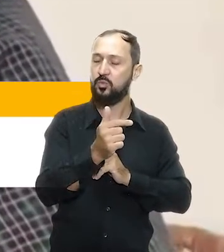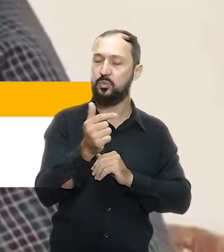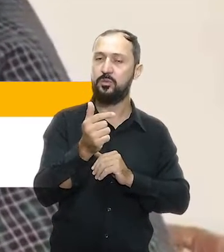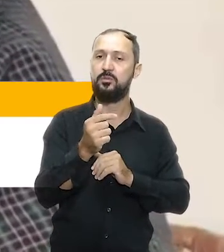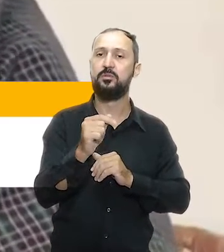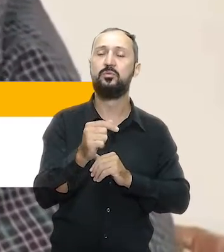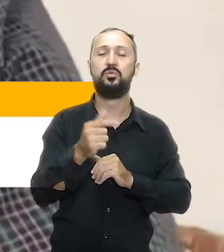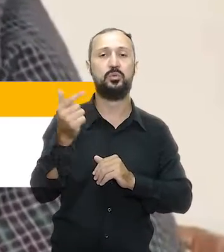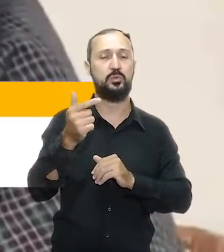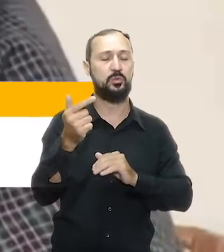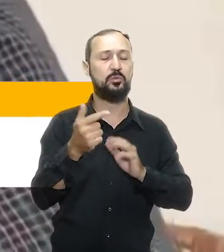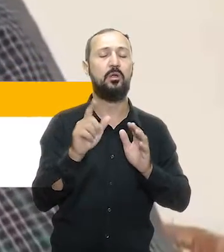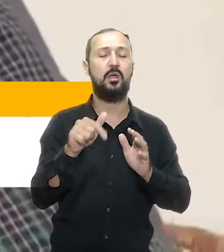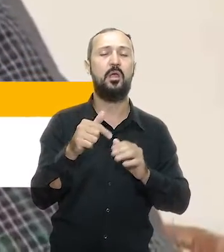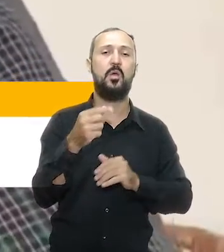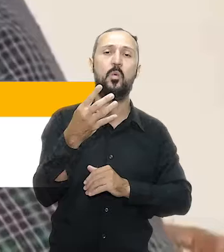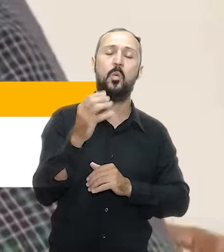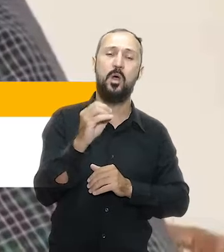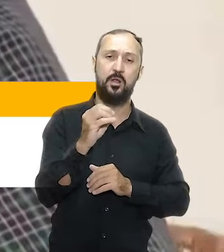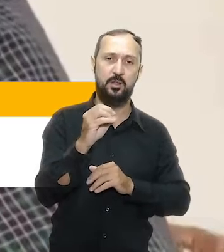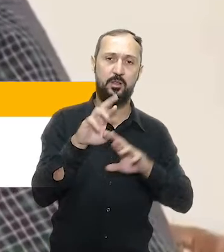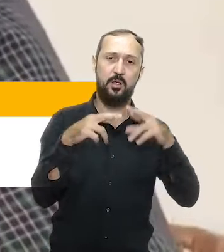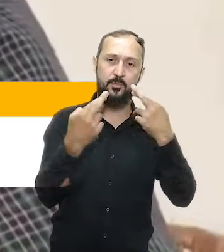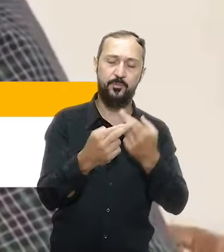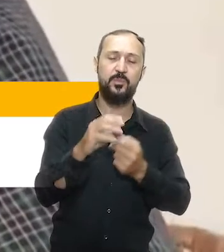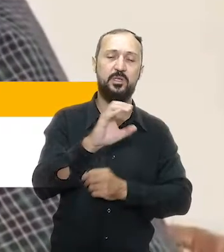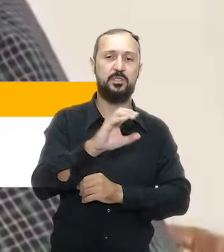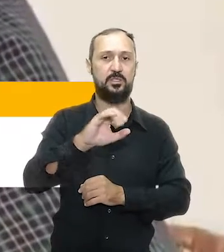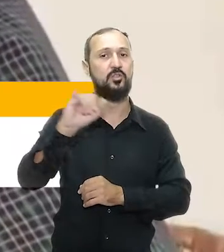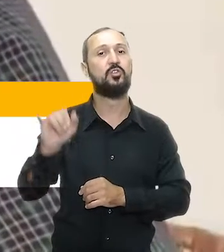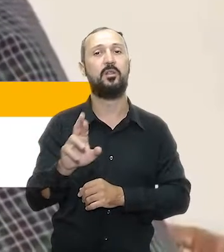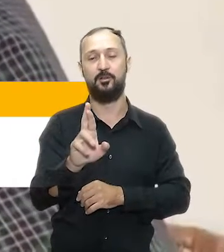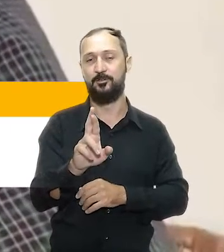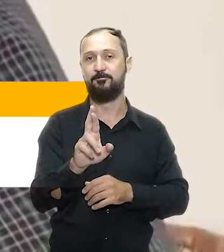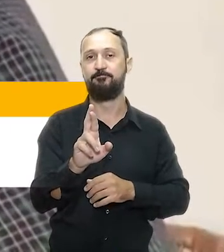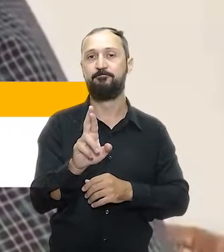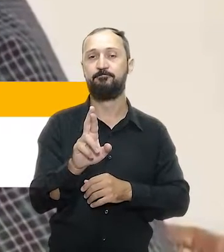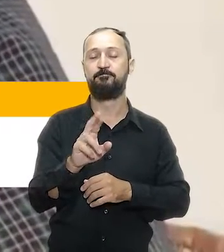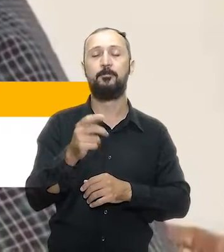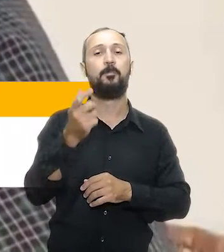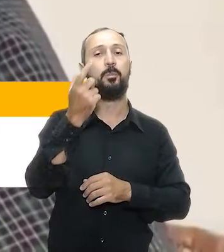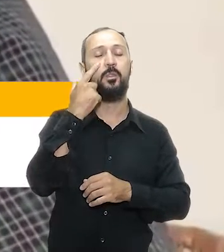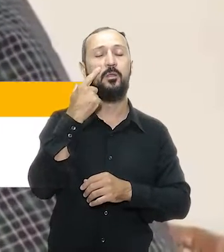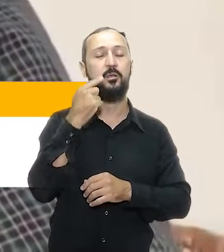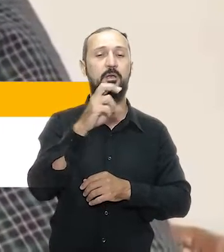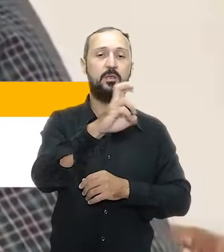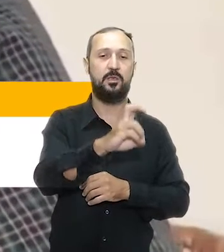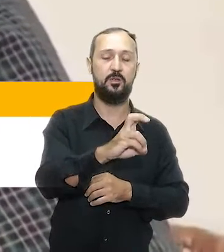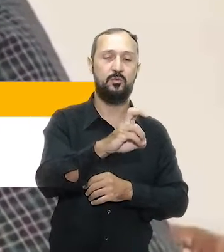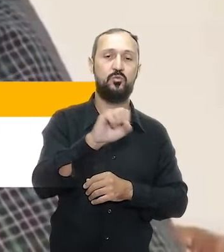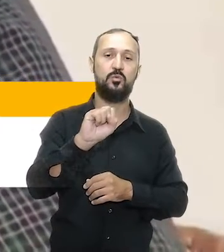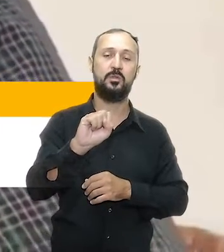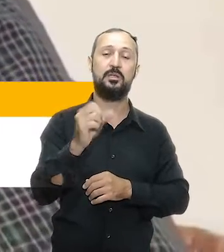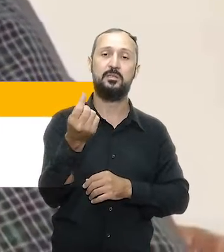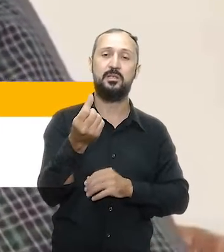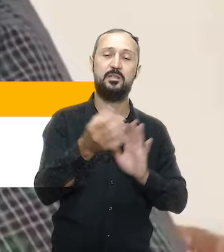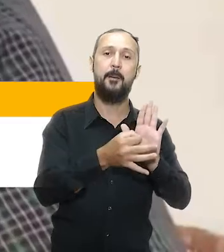semestre, 22 sessões no segundo semestre, são 40 sessões da Comissão de Constituição e Justiça.